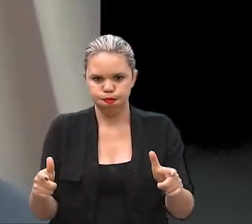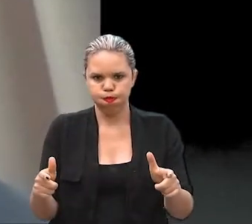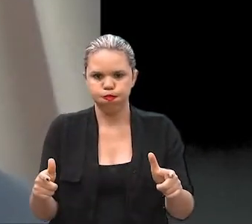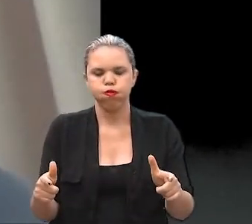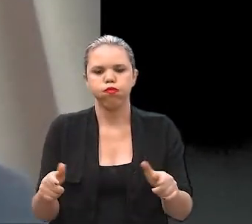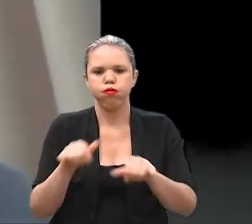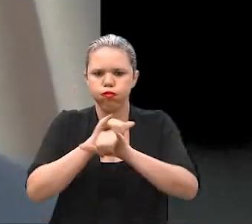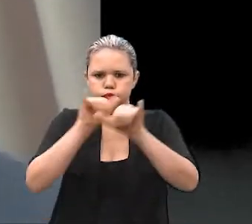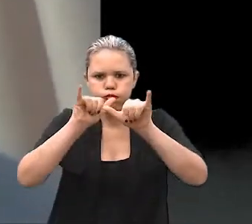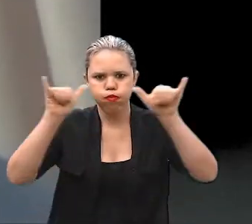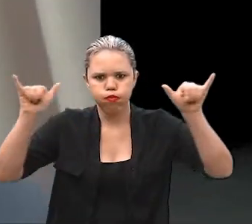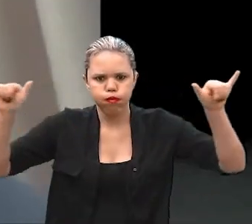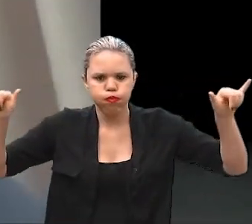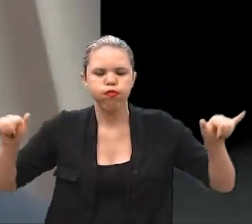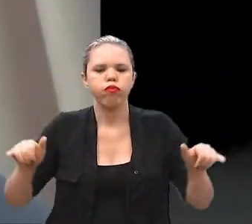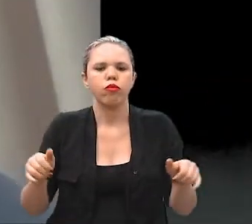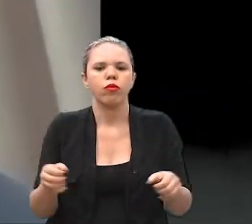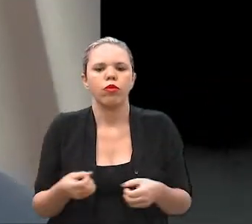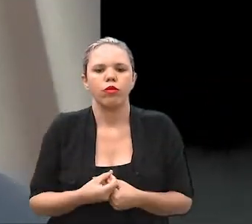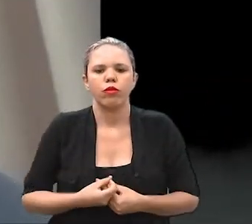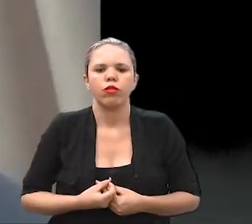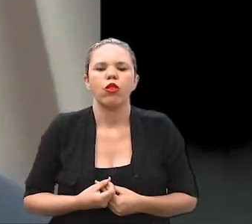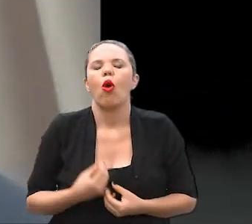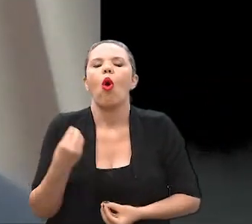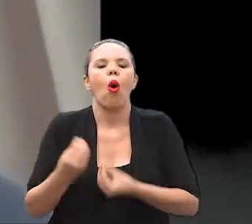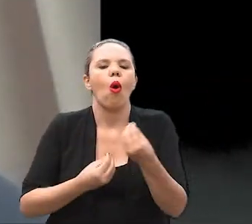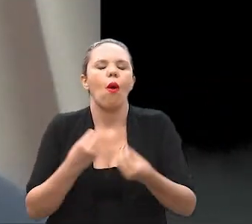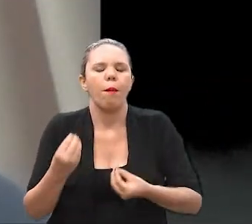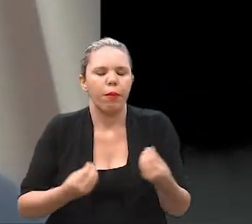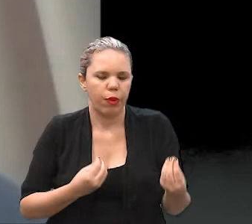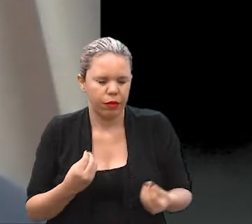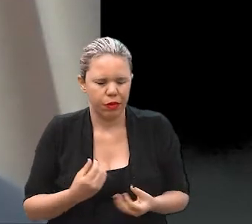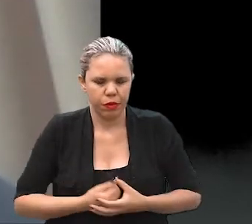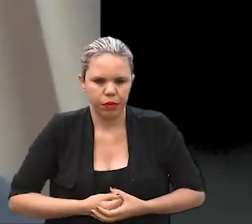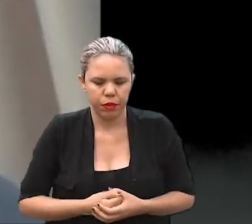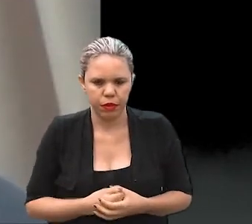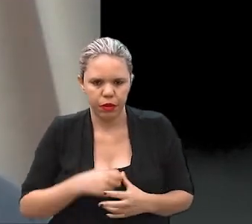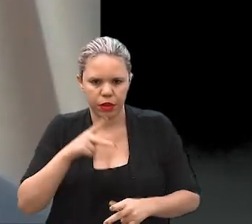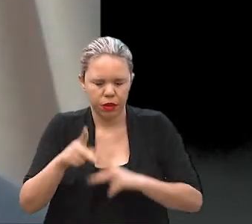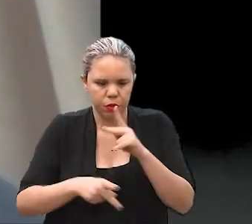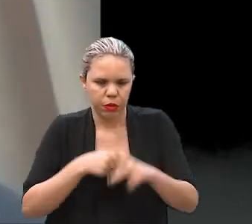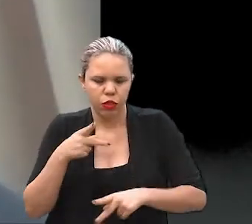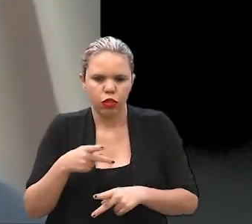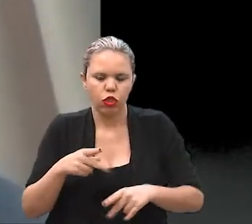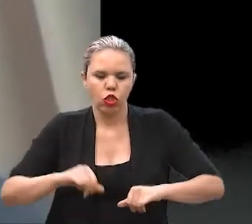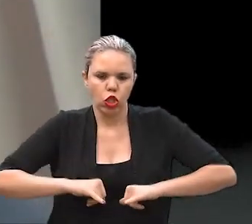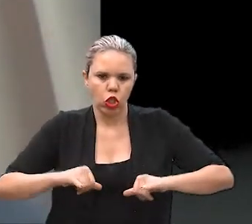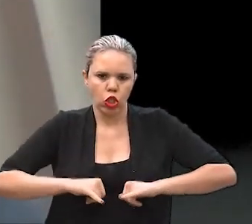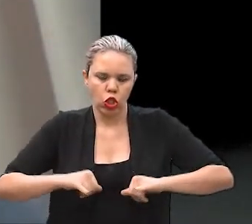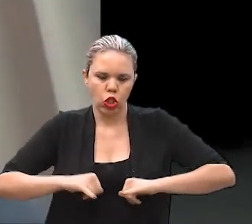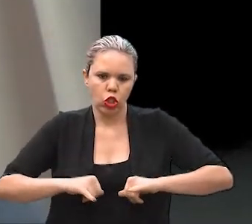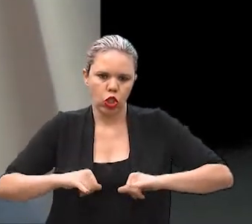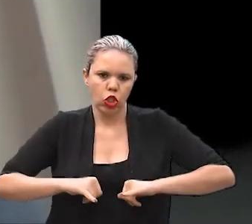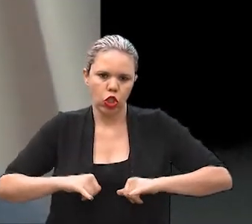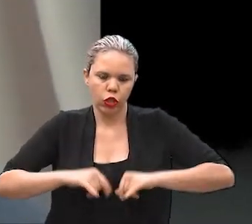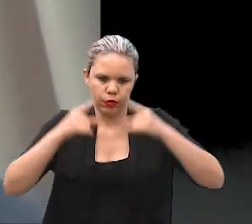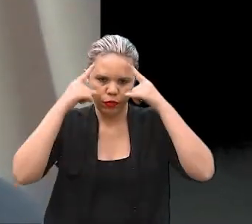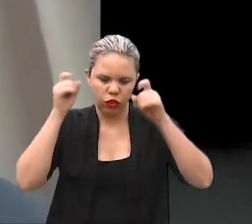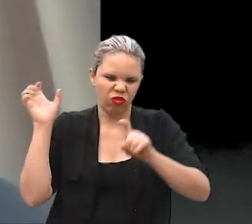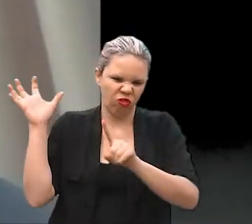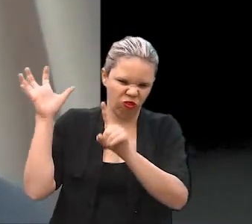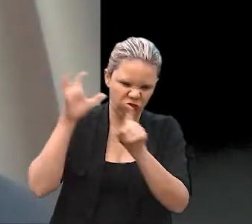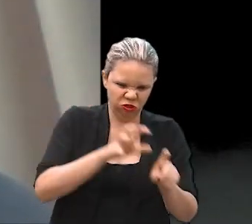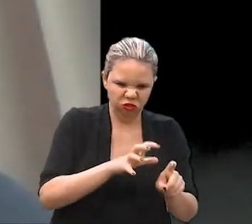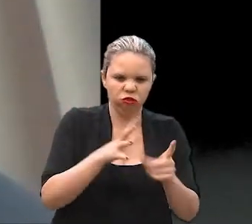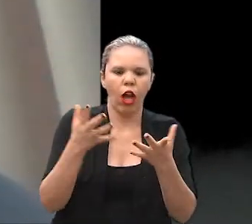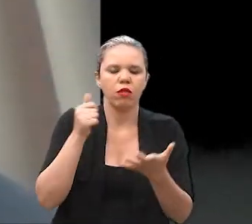a divulgação em relação a como é que as pessoas vítimas de violência, em particular as companheiras, as